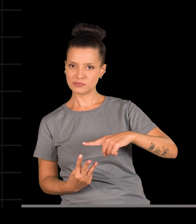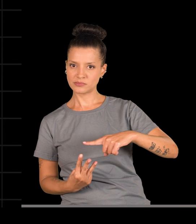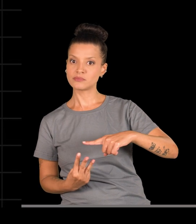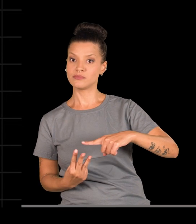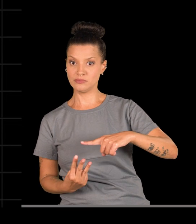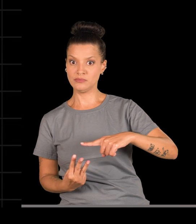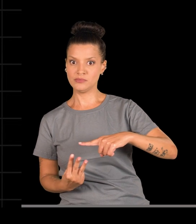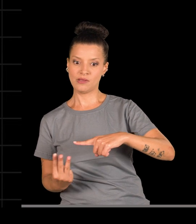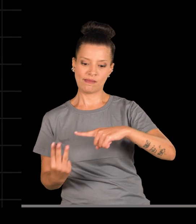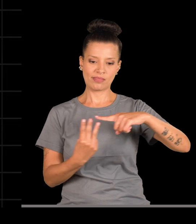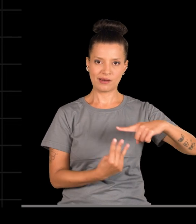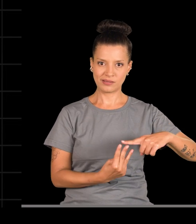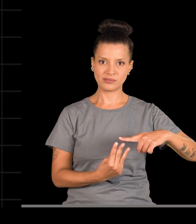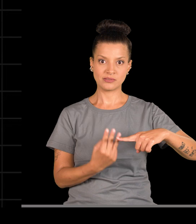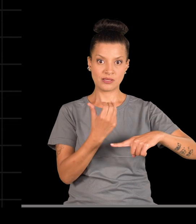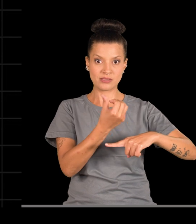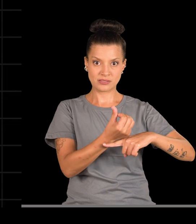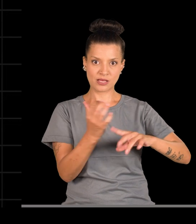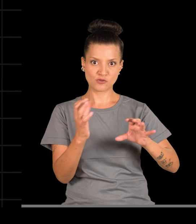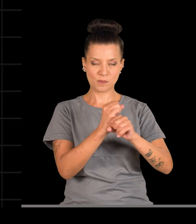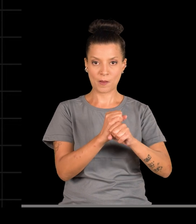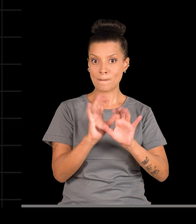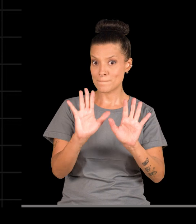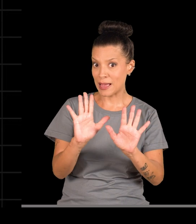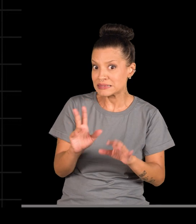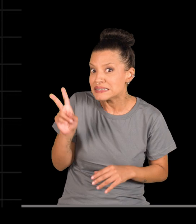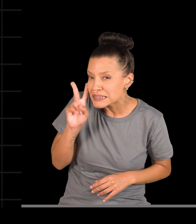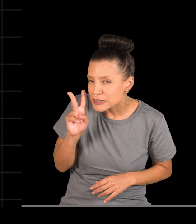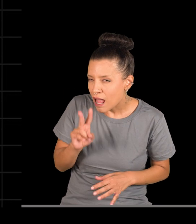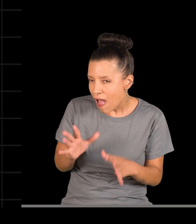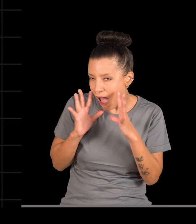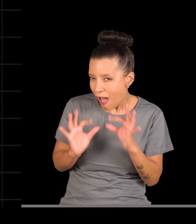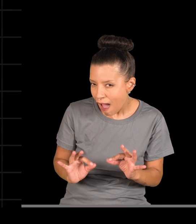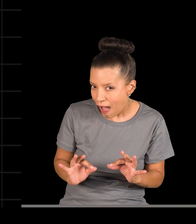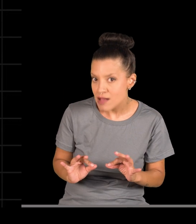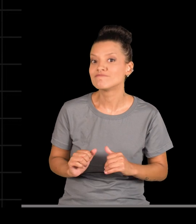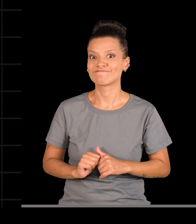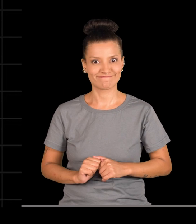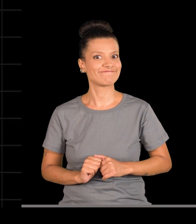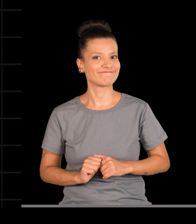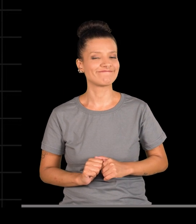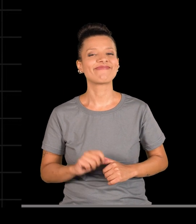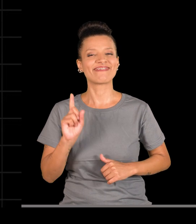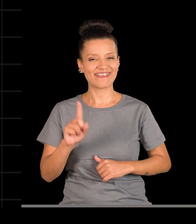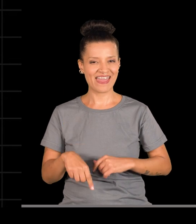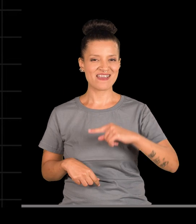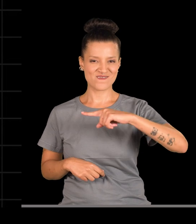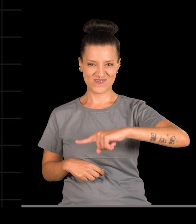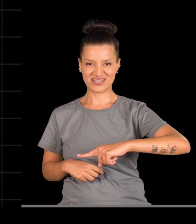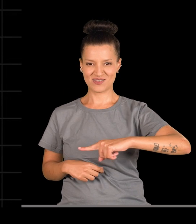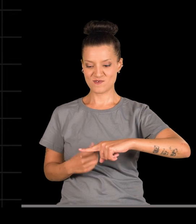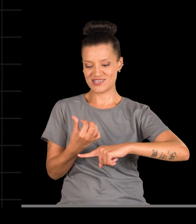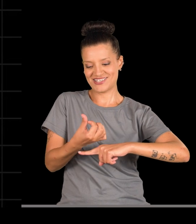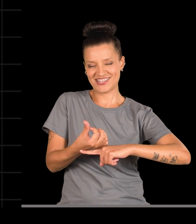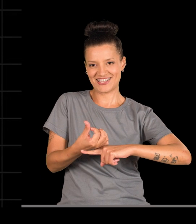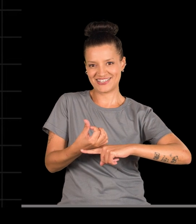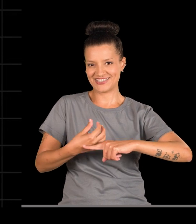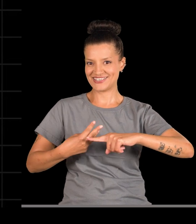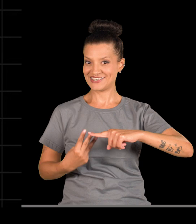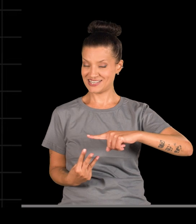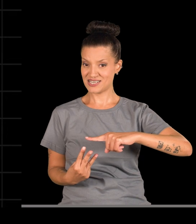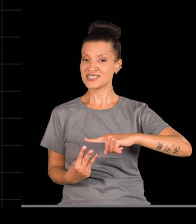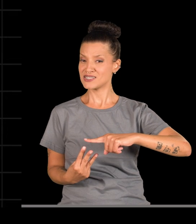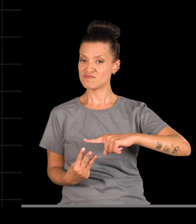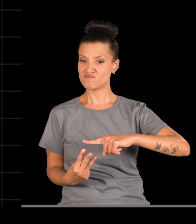aqui em cima no numerador eu vou somar, ou seja, 3 mais 3 dá 6. Então eu vou ter 6 terços. Agora perceba que esse daqui, apesar de ser uma fração,